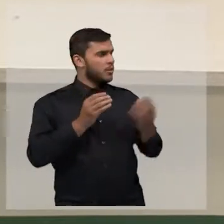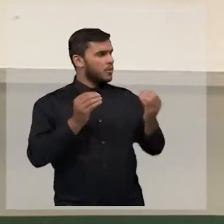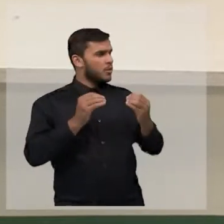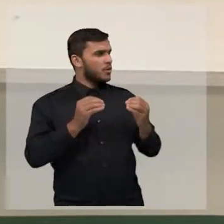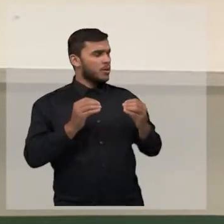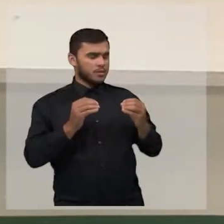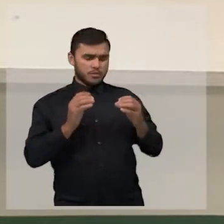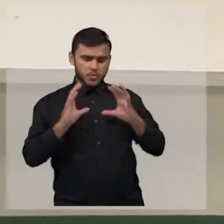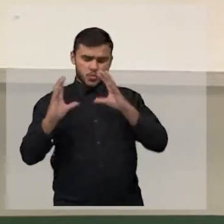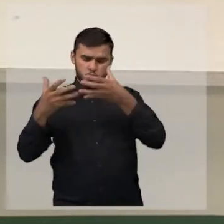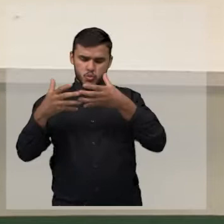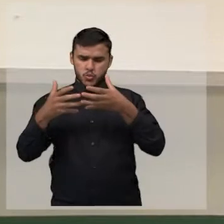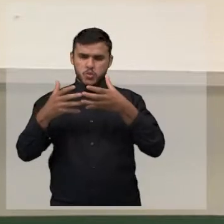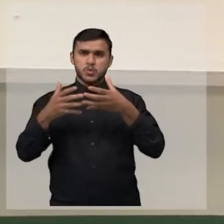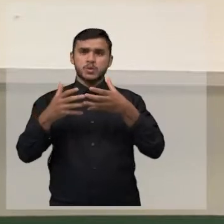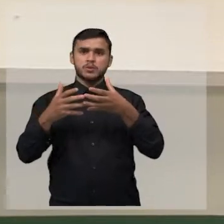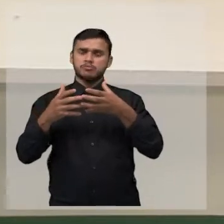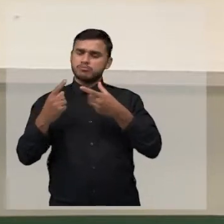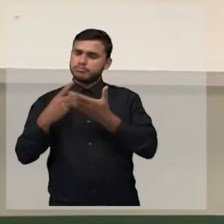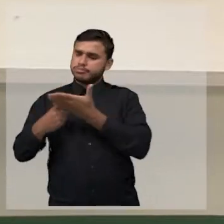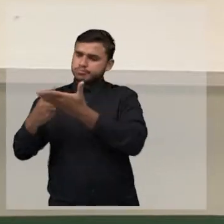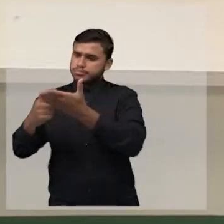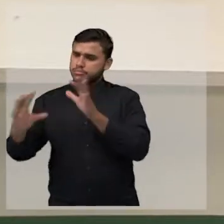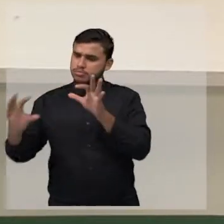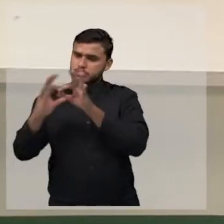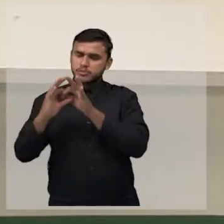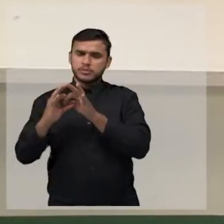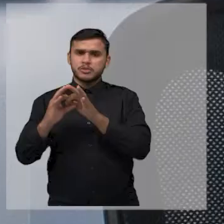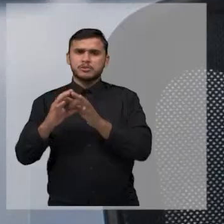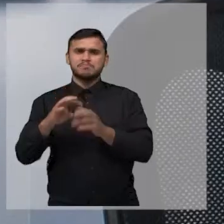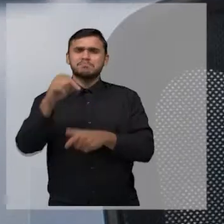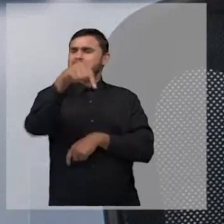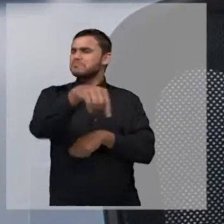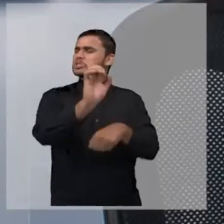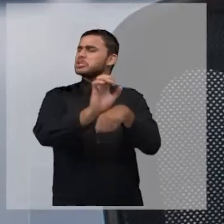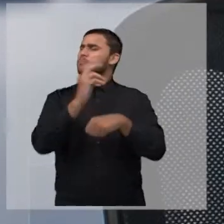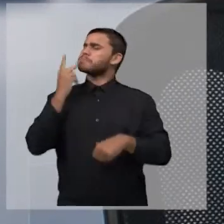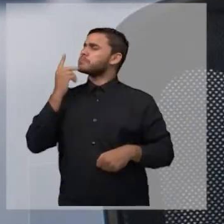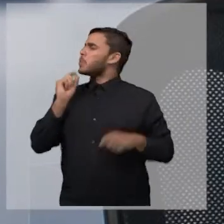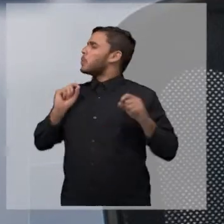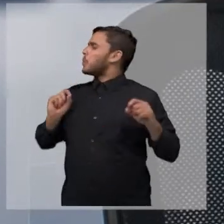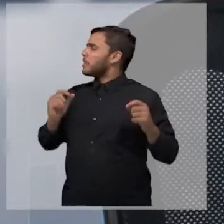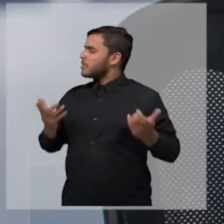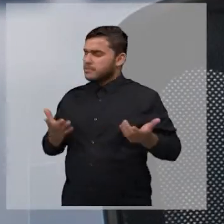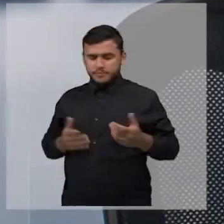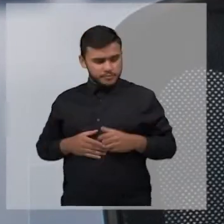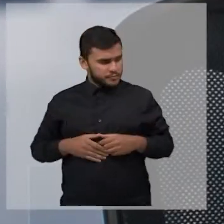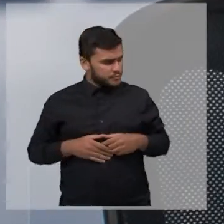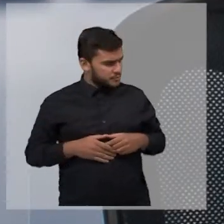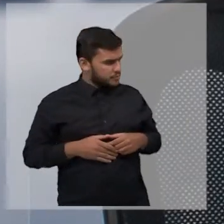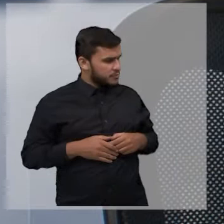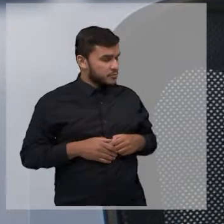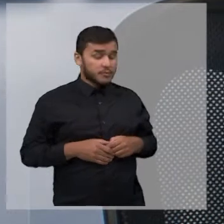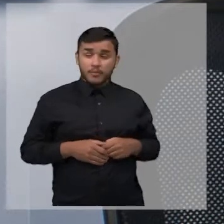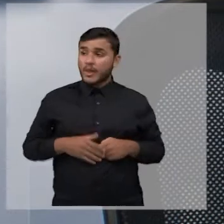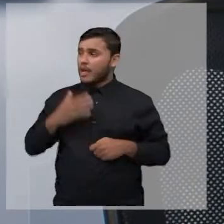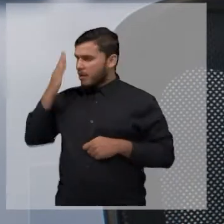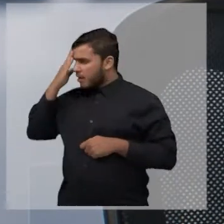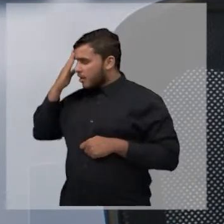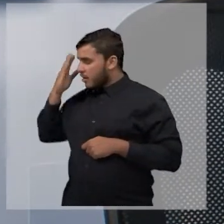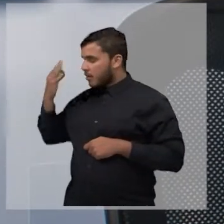alianças nacionais? Eu vejo dois caminhos específicos, que talvez você vá concordar comigo. Uma é o Luiz